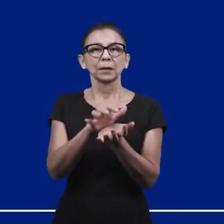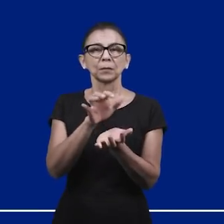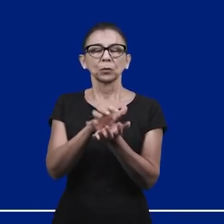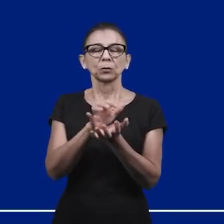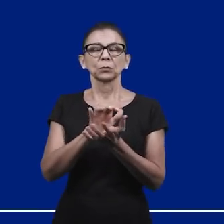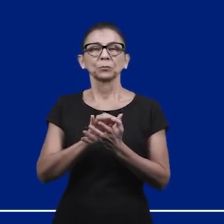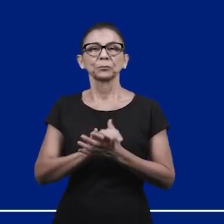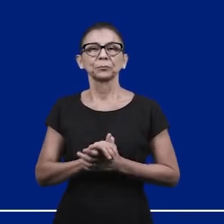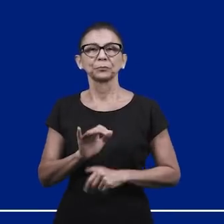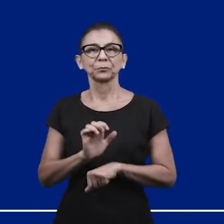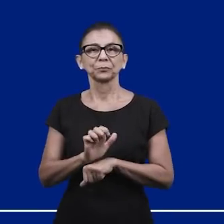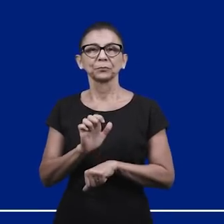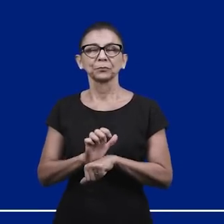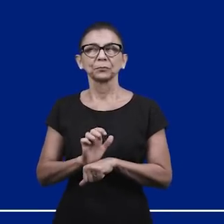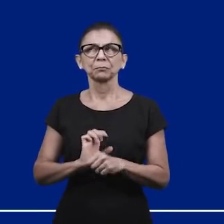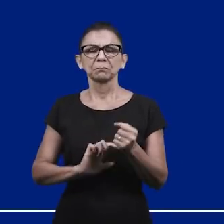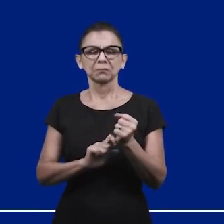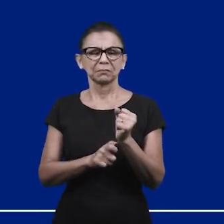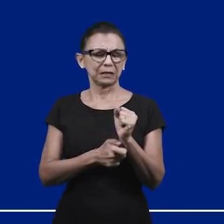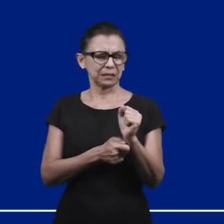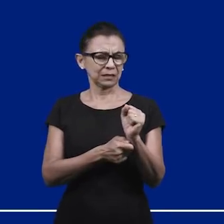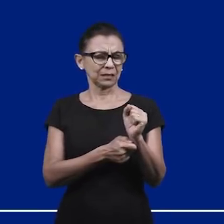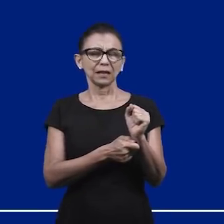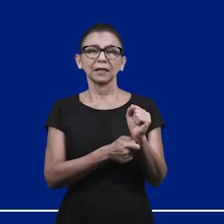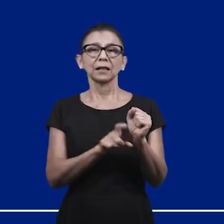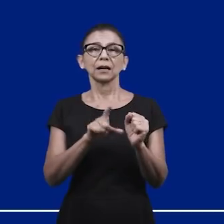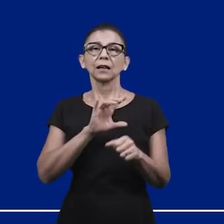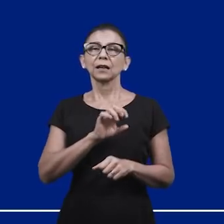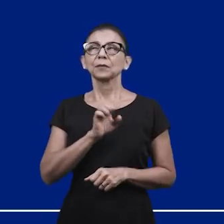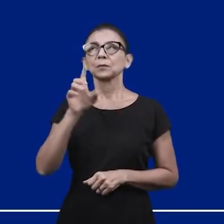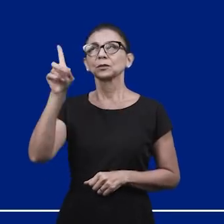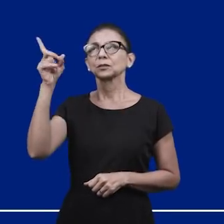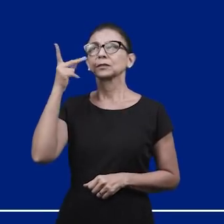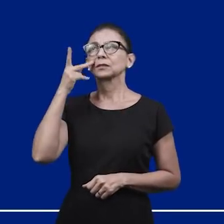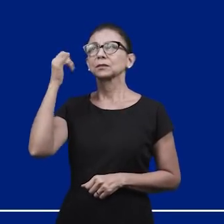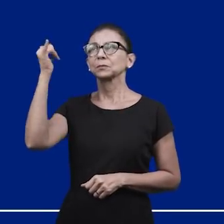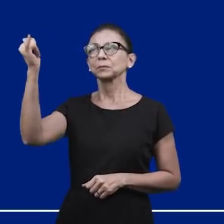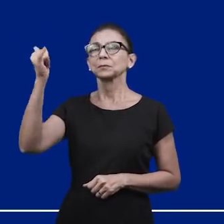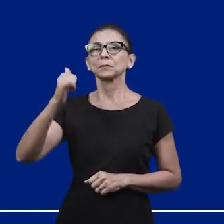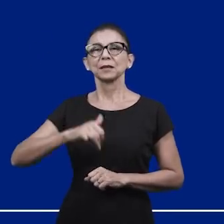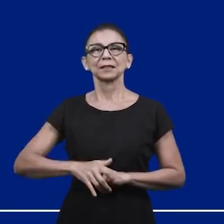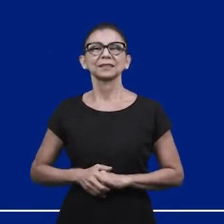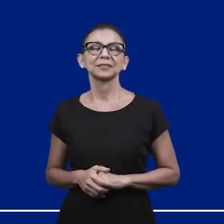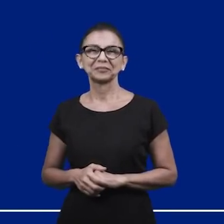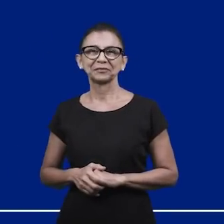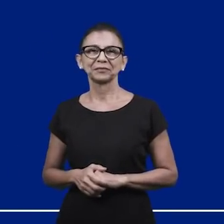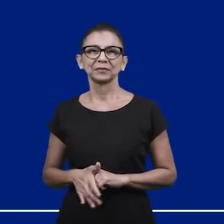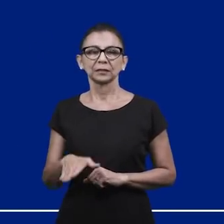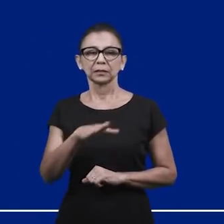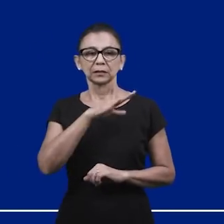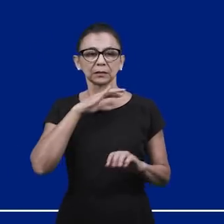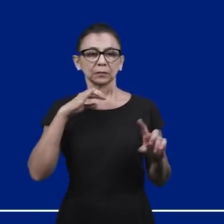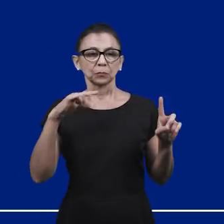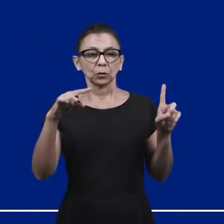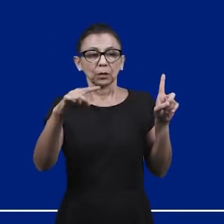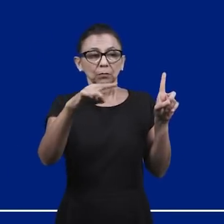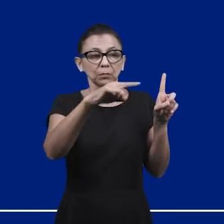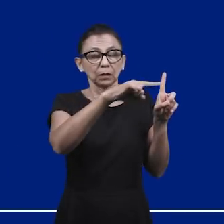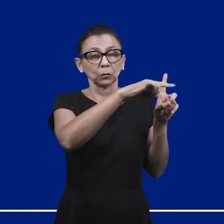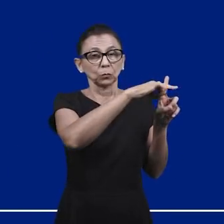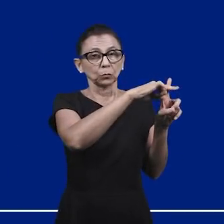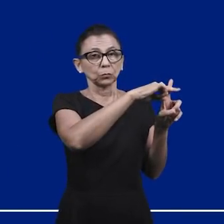que só pode ser revelado pelo Espírito Santo. O Evangelho oferece perdão e reconciliação através do arrependimento e nisso